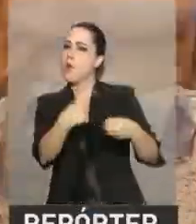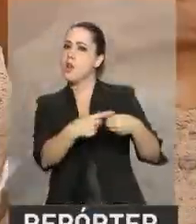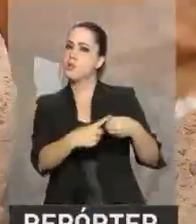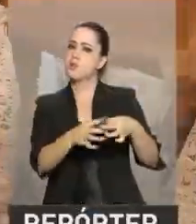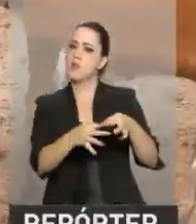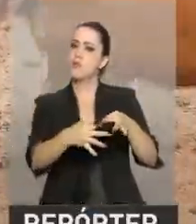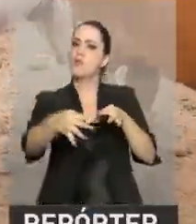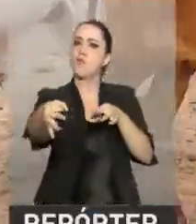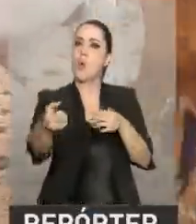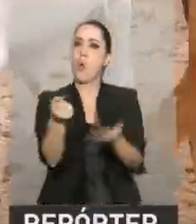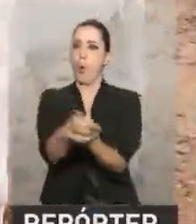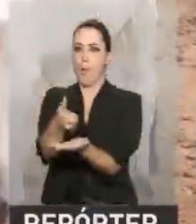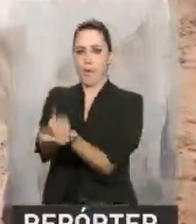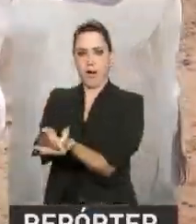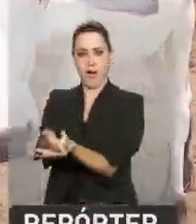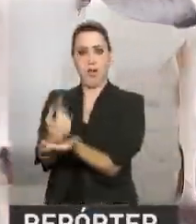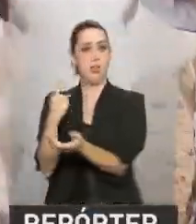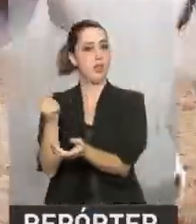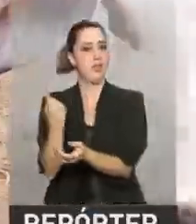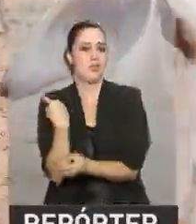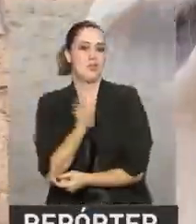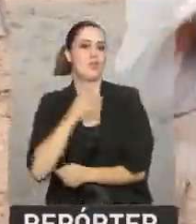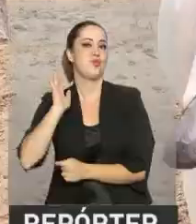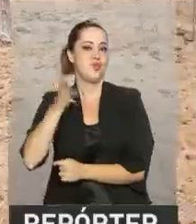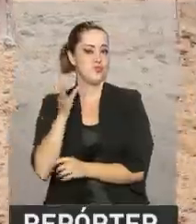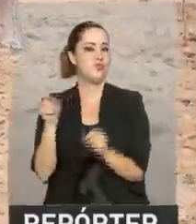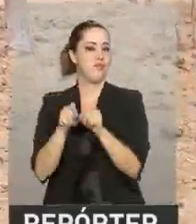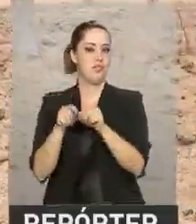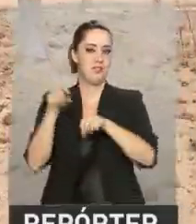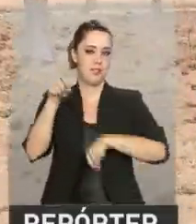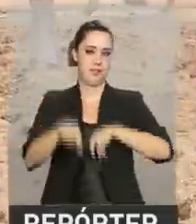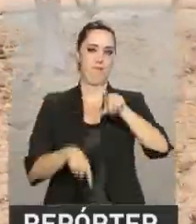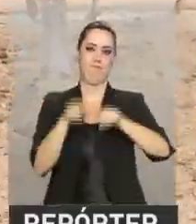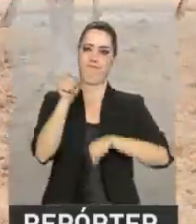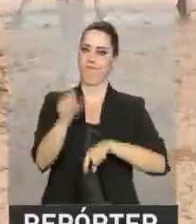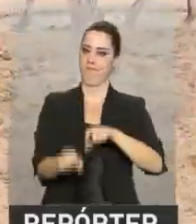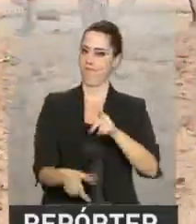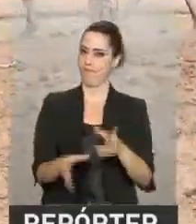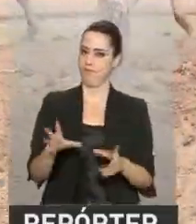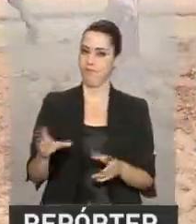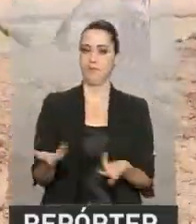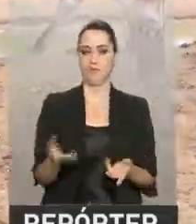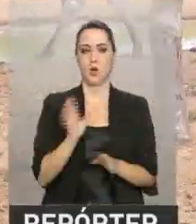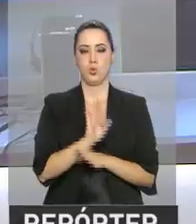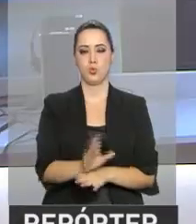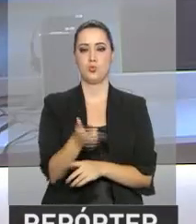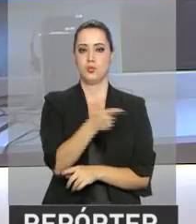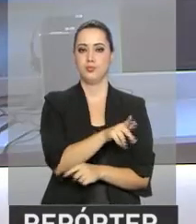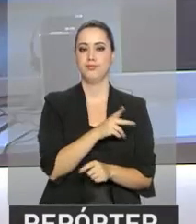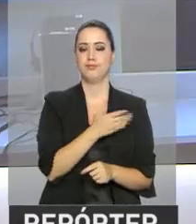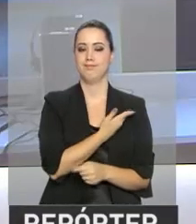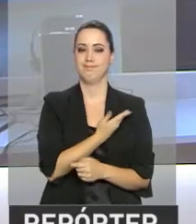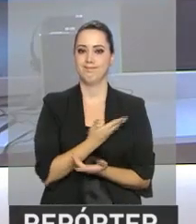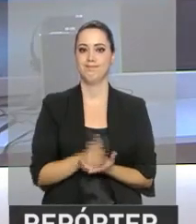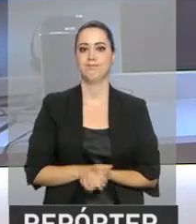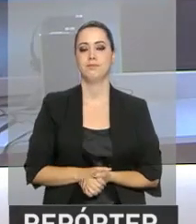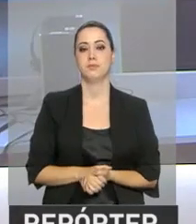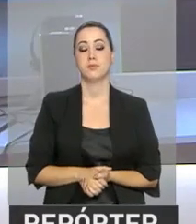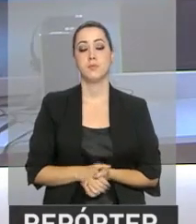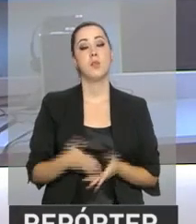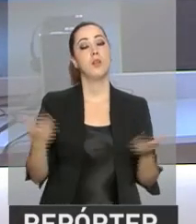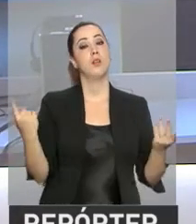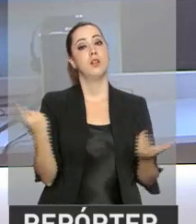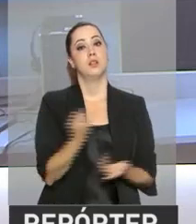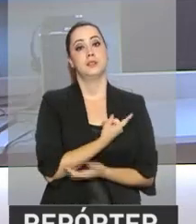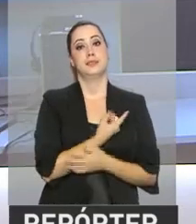o que já vem por mercado ainda que já produz pra gente pra ajudar os outros também esta edição